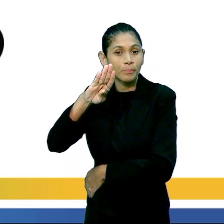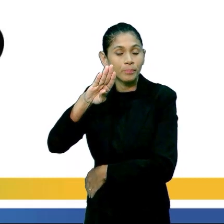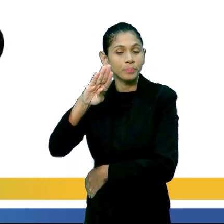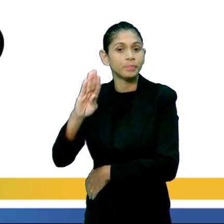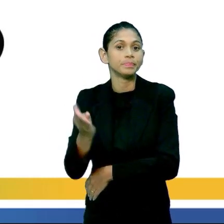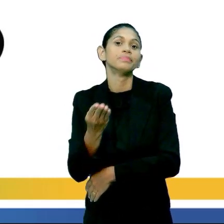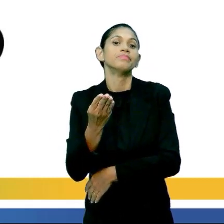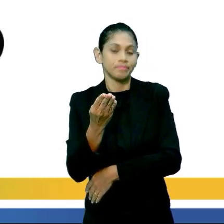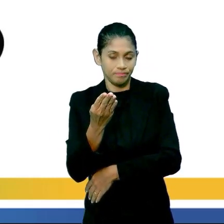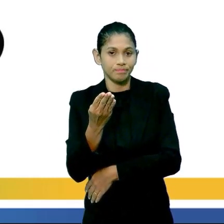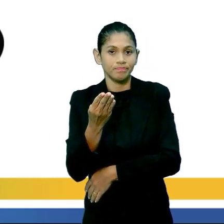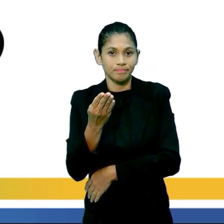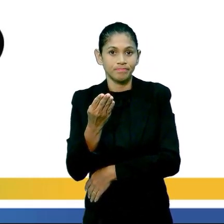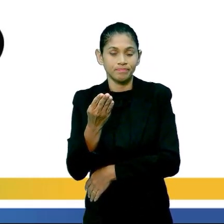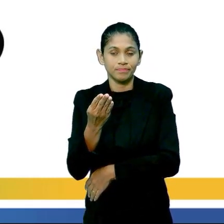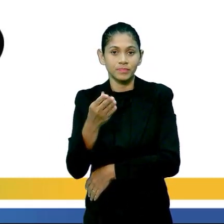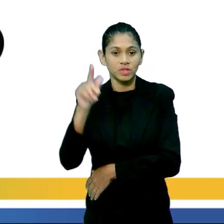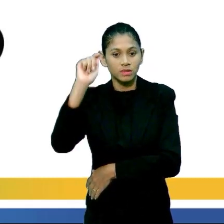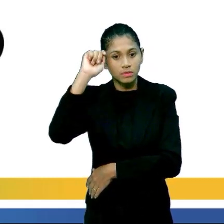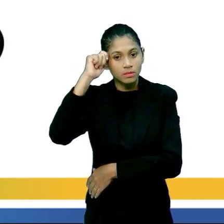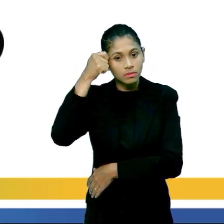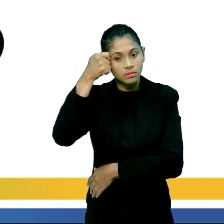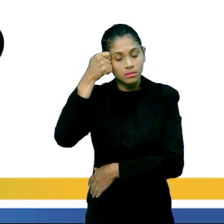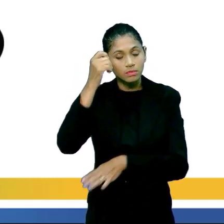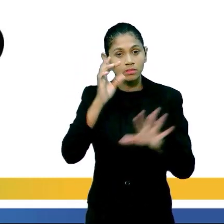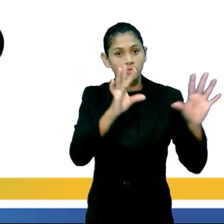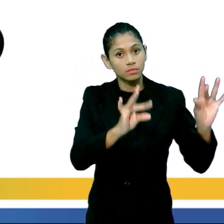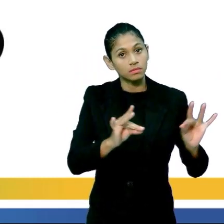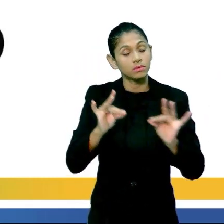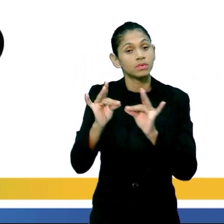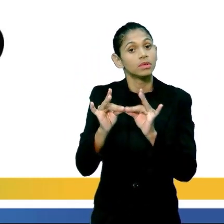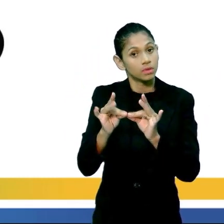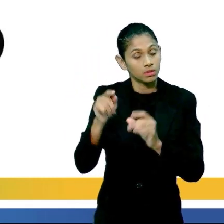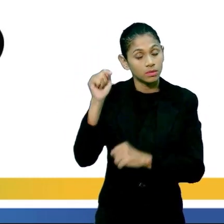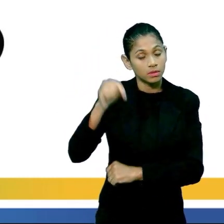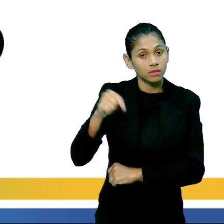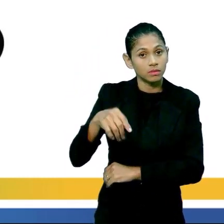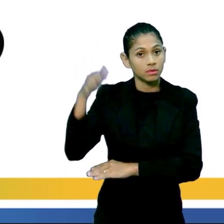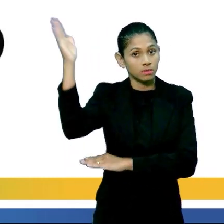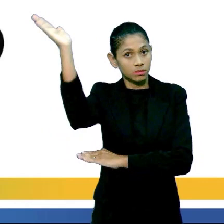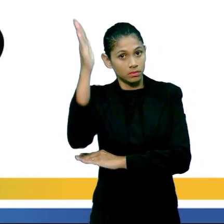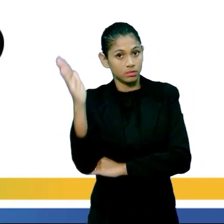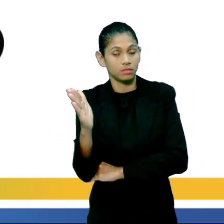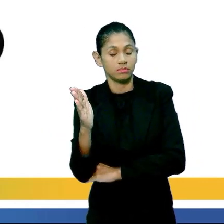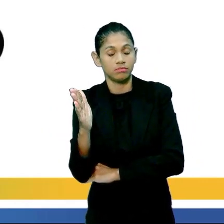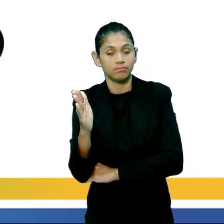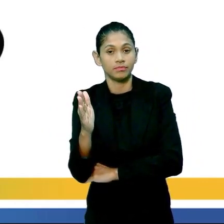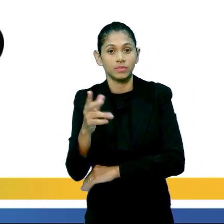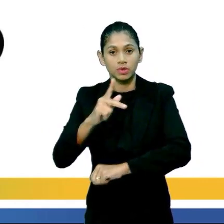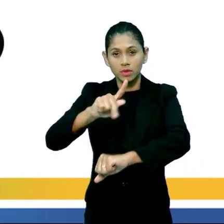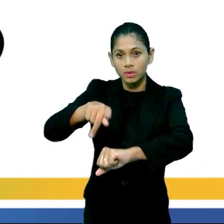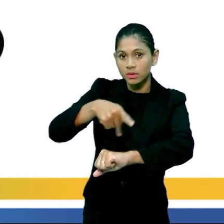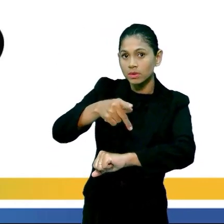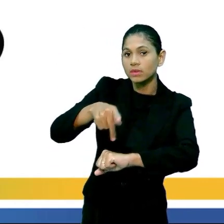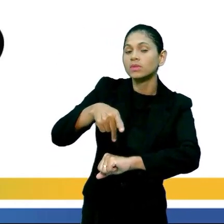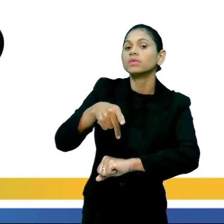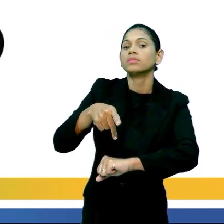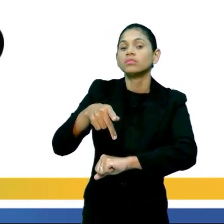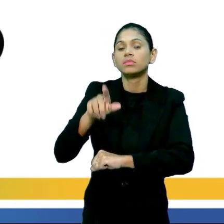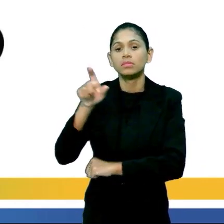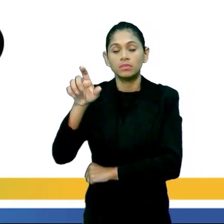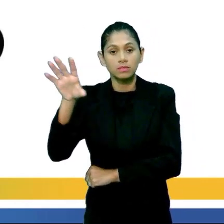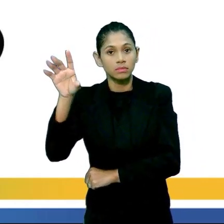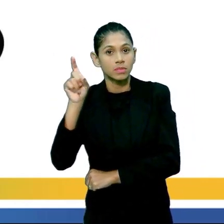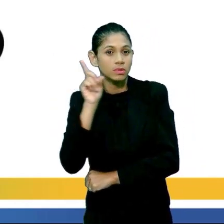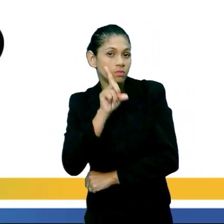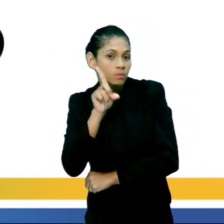nesse espaço de tempo aí, né, pelo que nós sabemos, o que está registrado. E nos países latino-americanos, né, esse processo